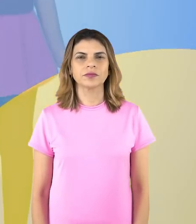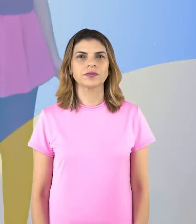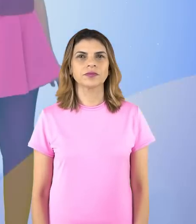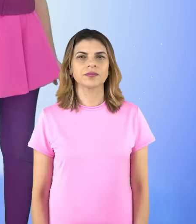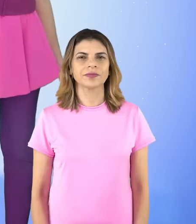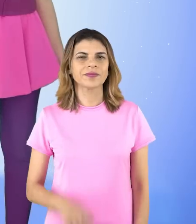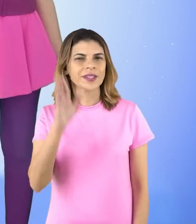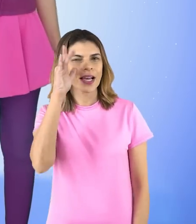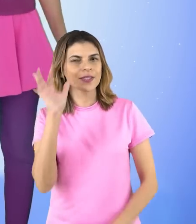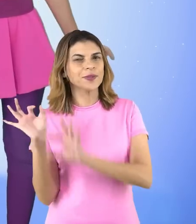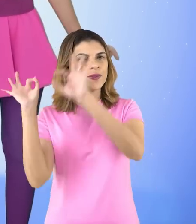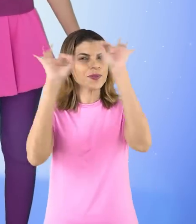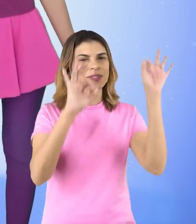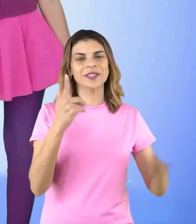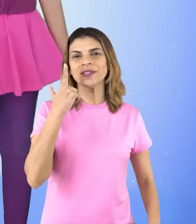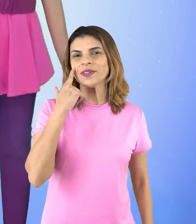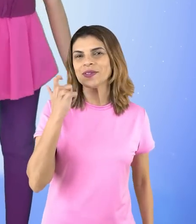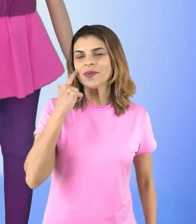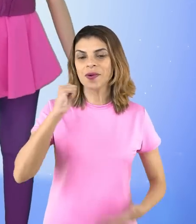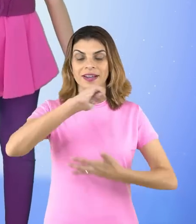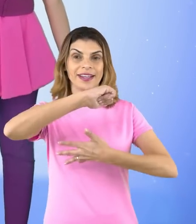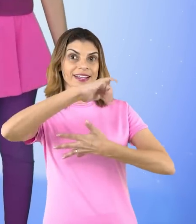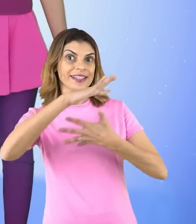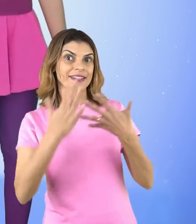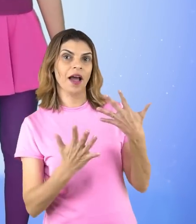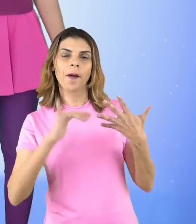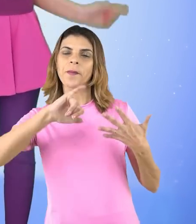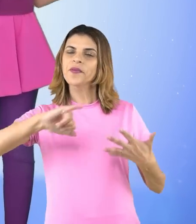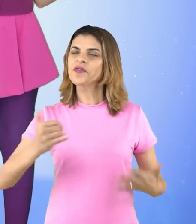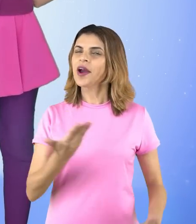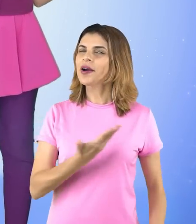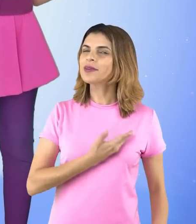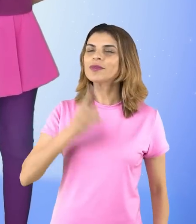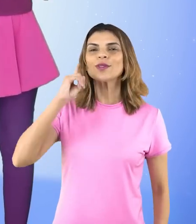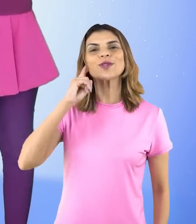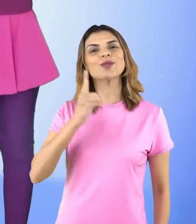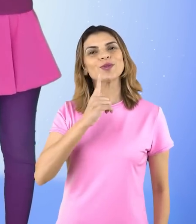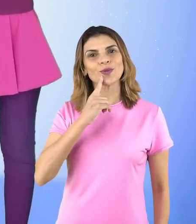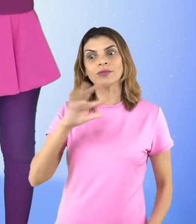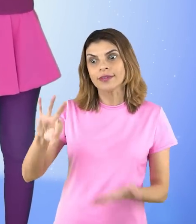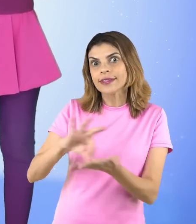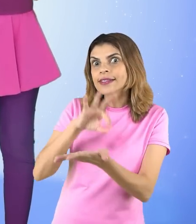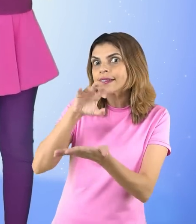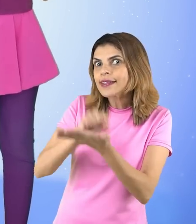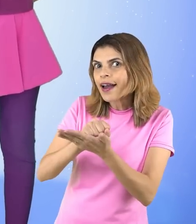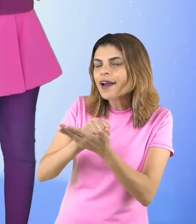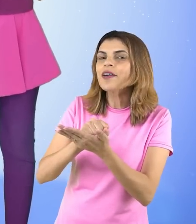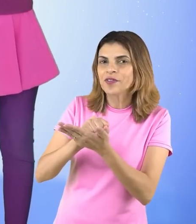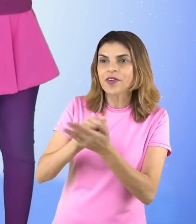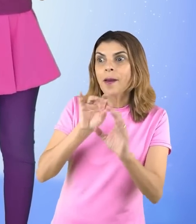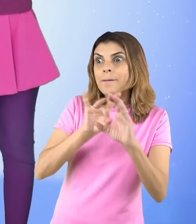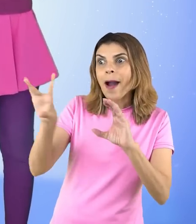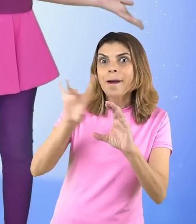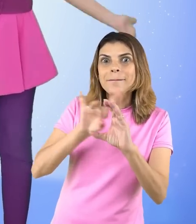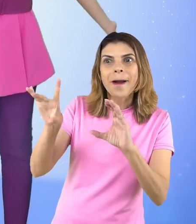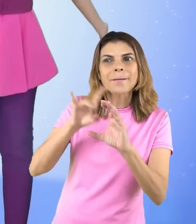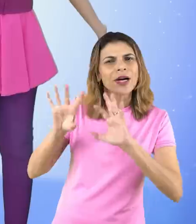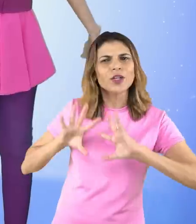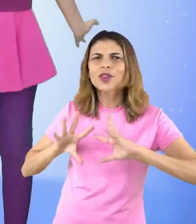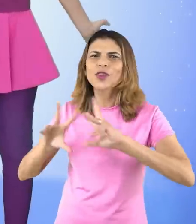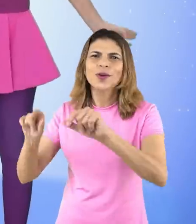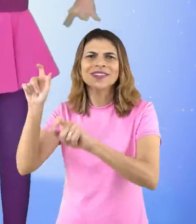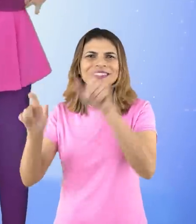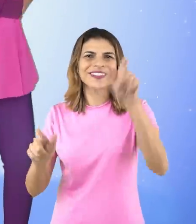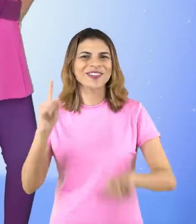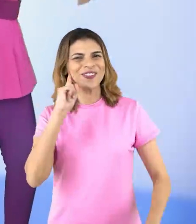Você assistiu o Lucas tum agora se inscreve no canal Lucas tum e mostra Lucas tum